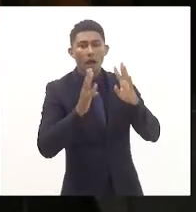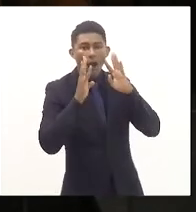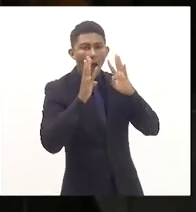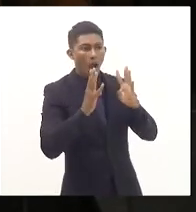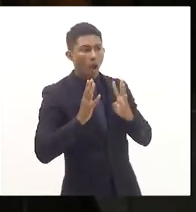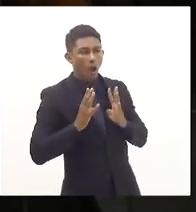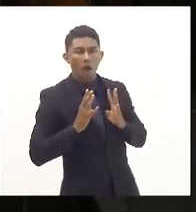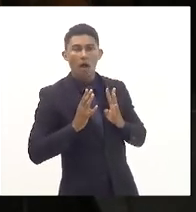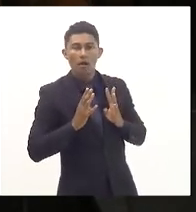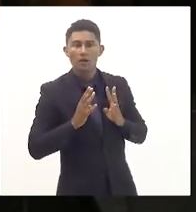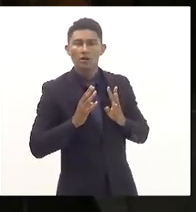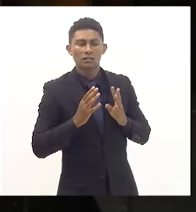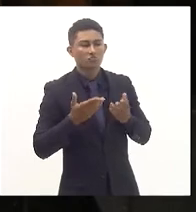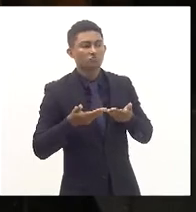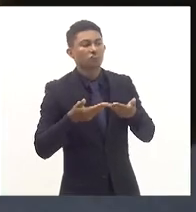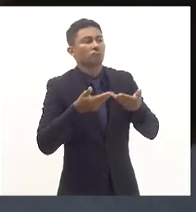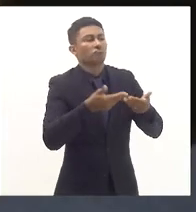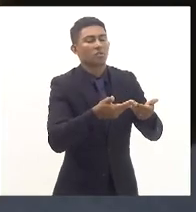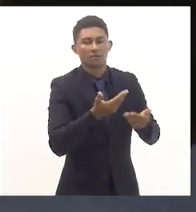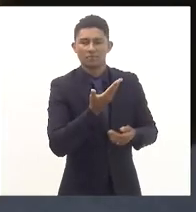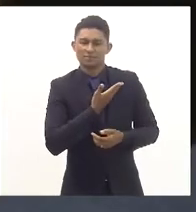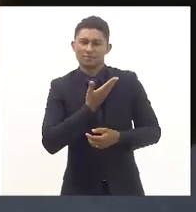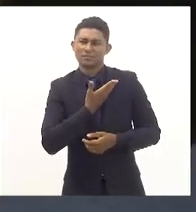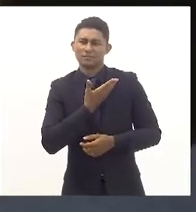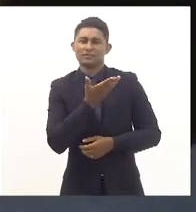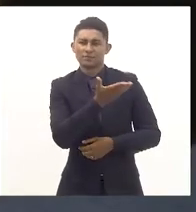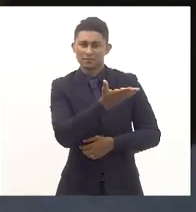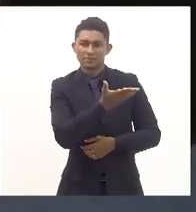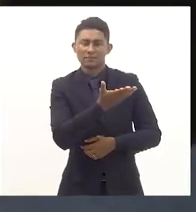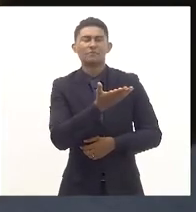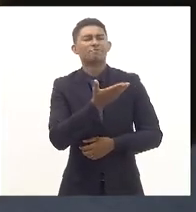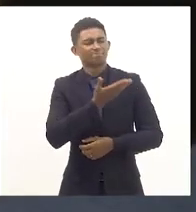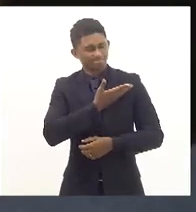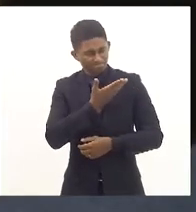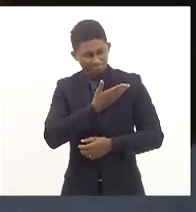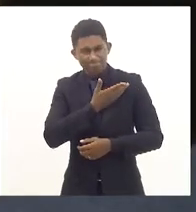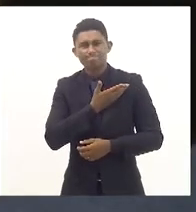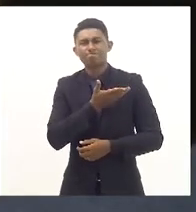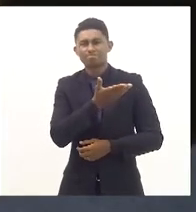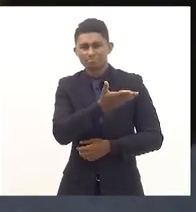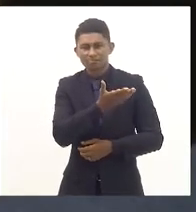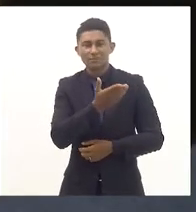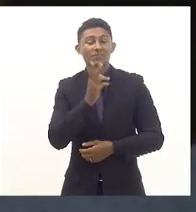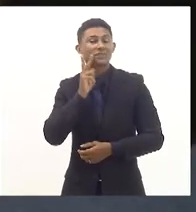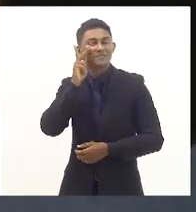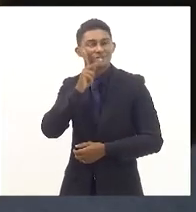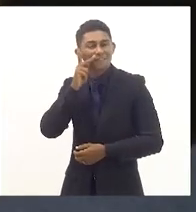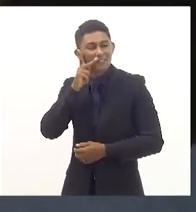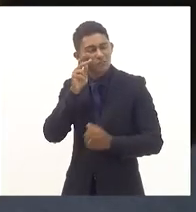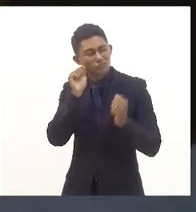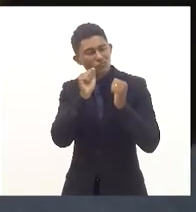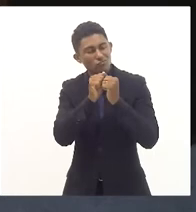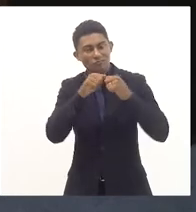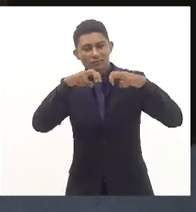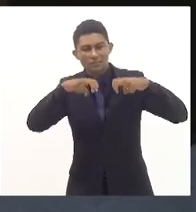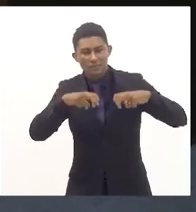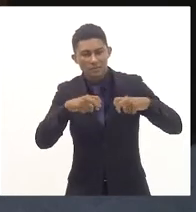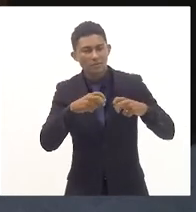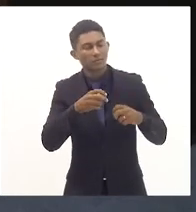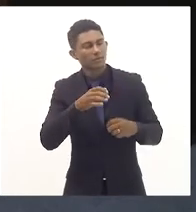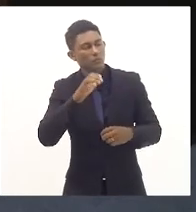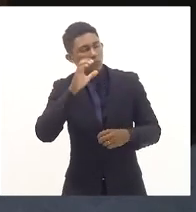Doutor Gucci meu amigo meu amigo particular de tomar vinho comigo de conversar